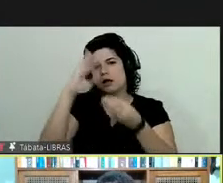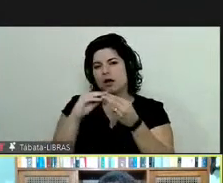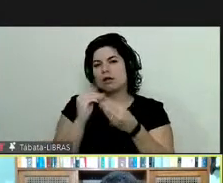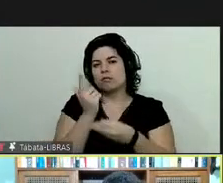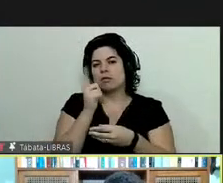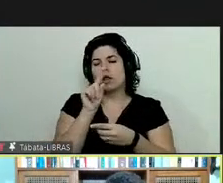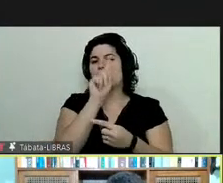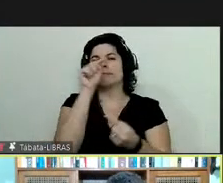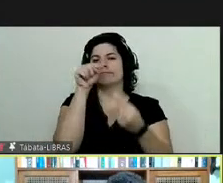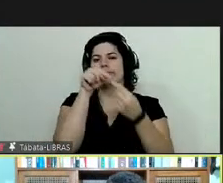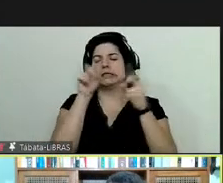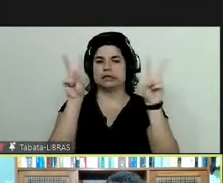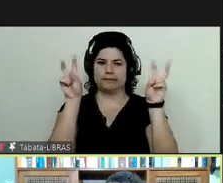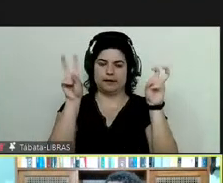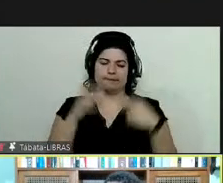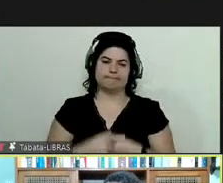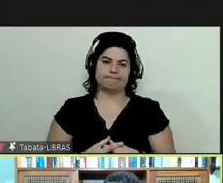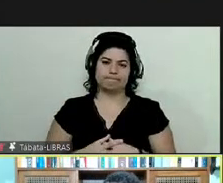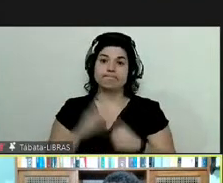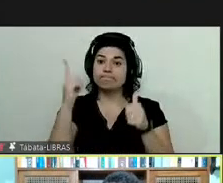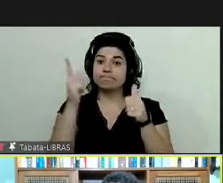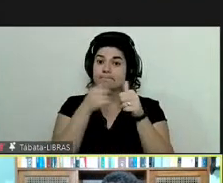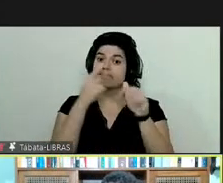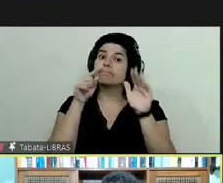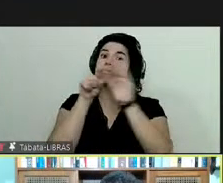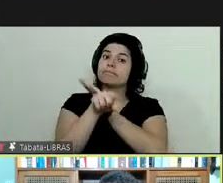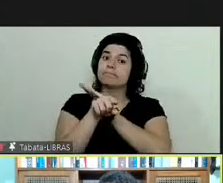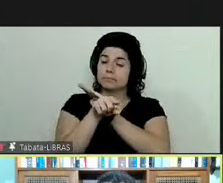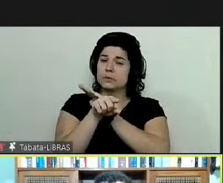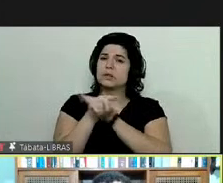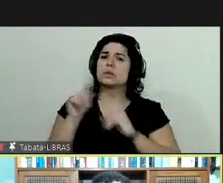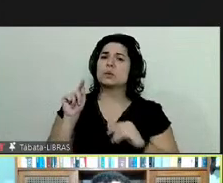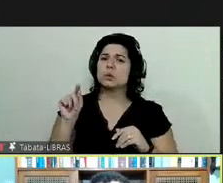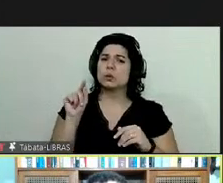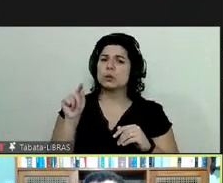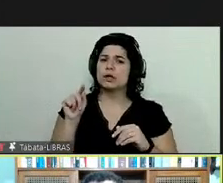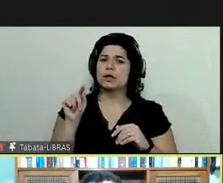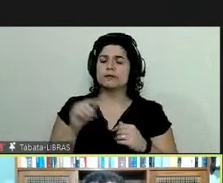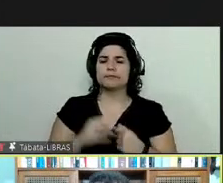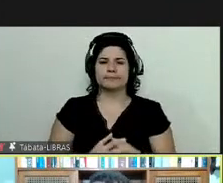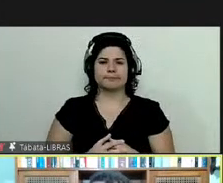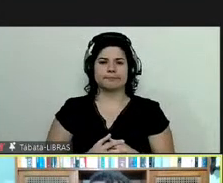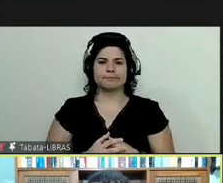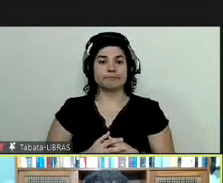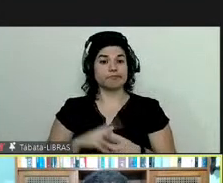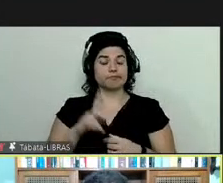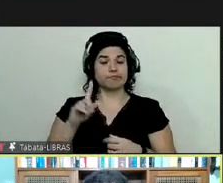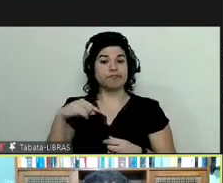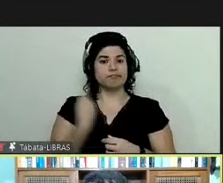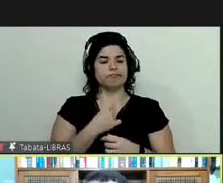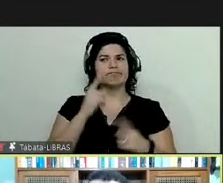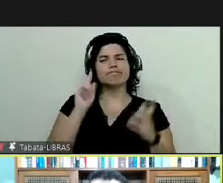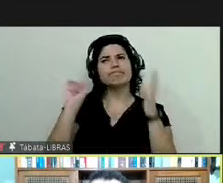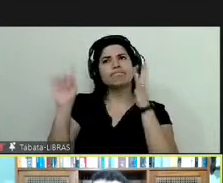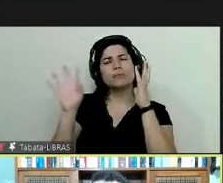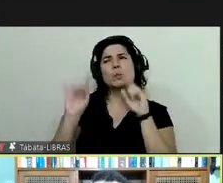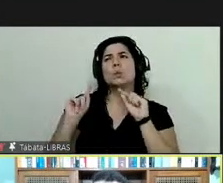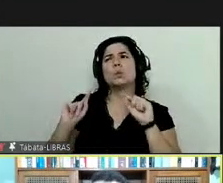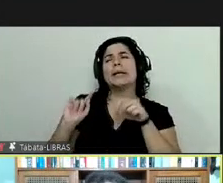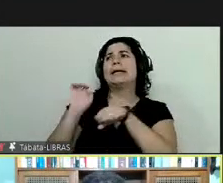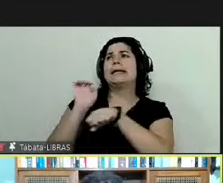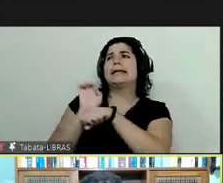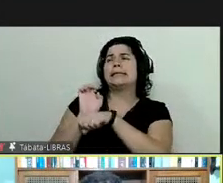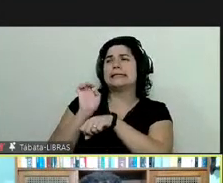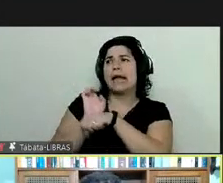importância e centralidade de sistema e uma primeira pergunta que a gente faz é justamente essa né quando a gente se questiona O que é o